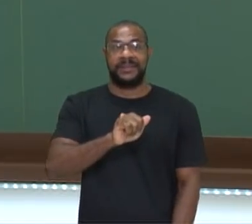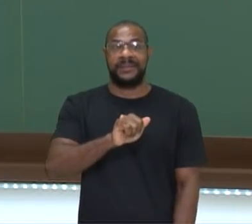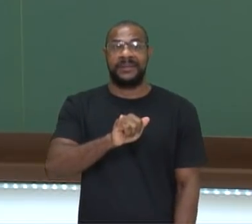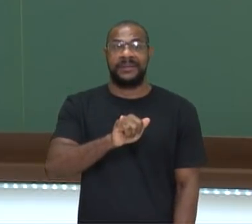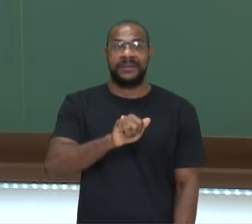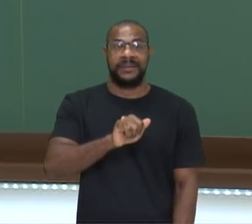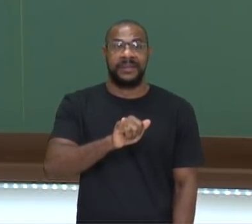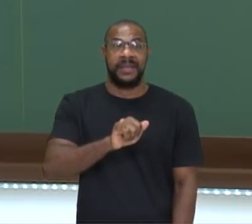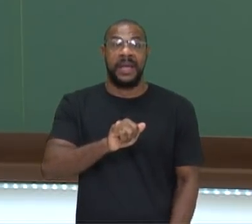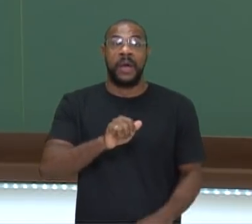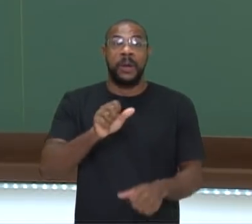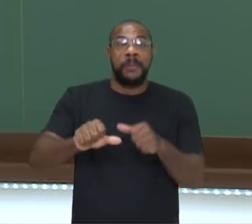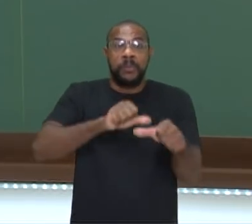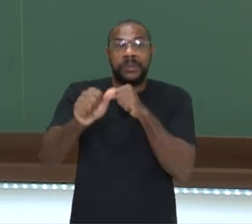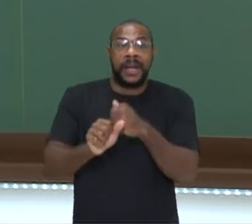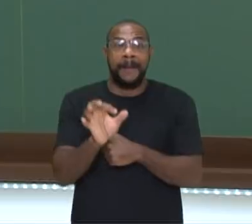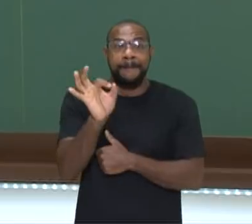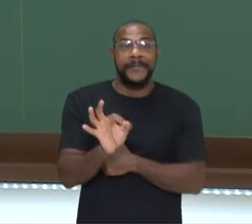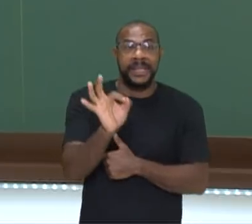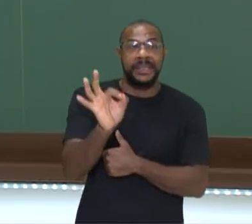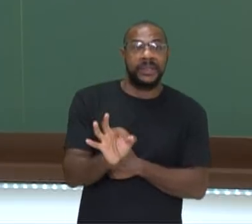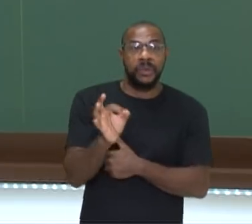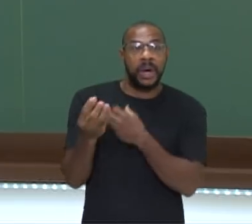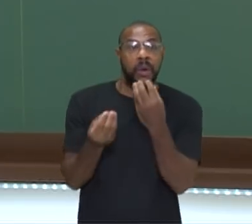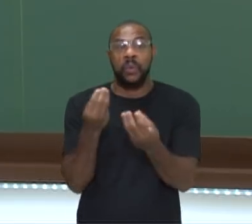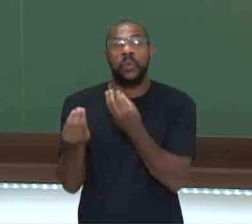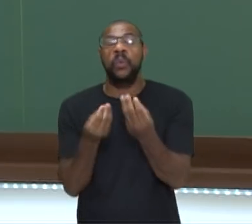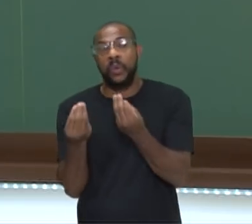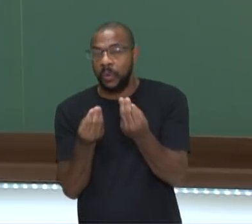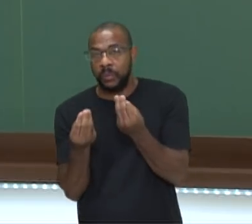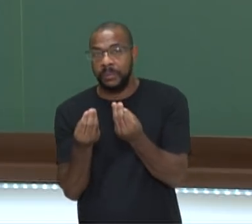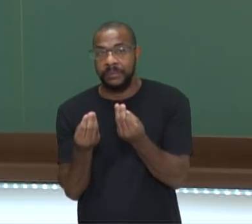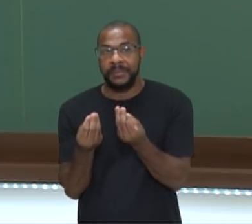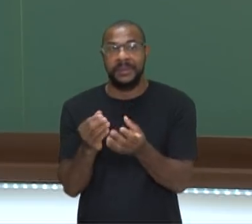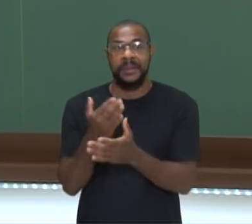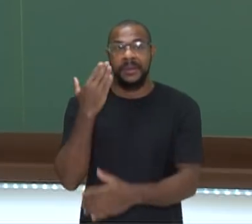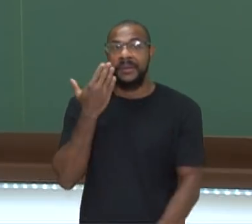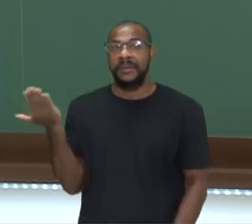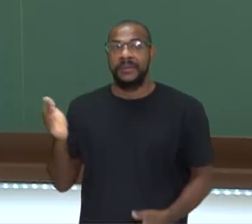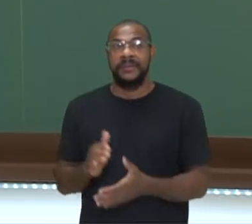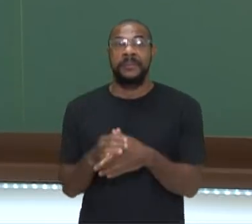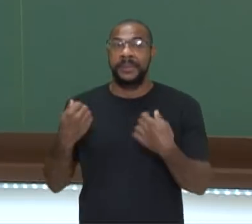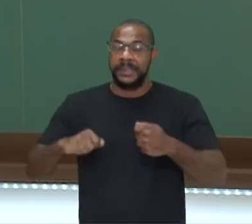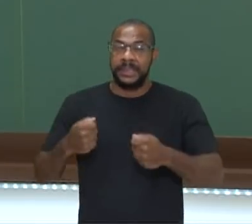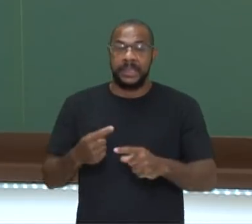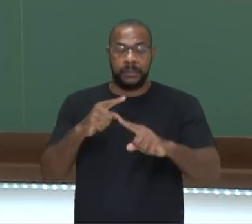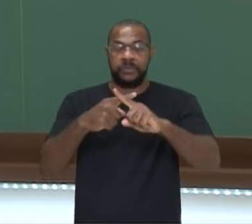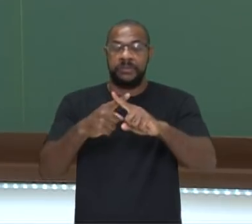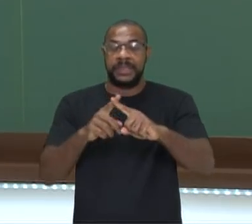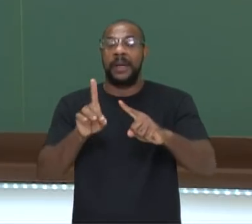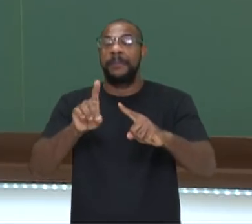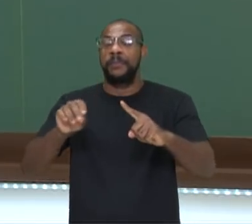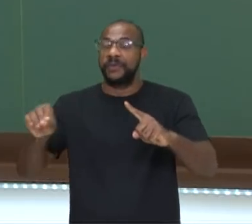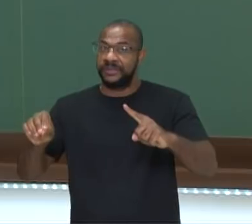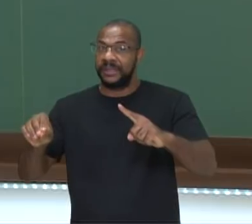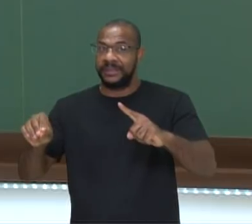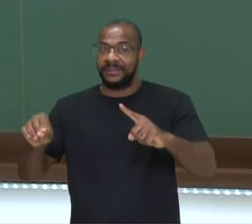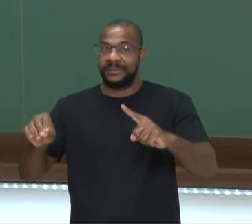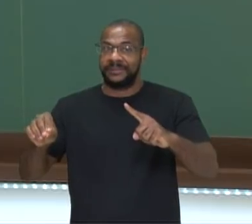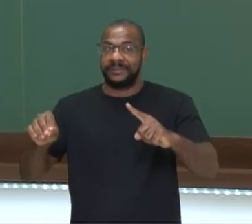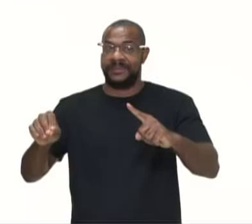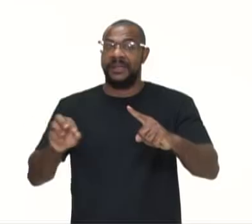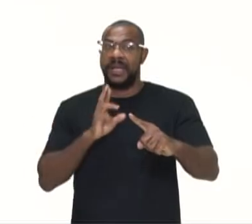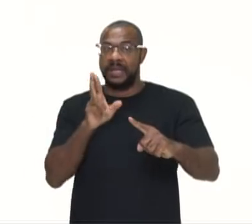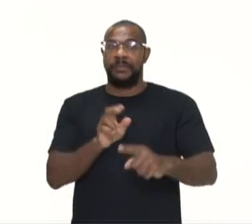forma percentual, que a gente consegue conceber melhor o significado dela, a gente tem que multiplicar por 100. Multiplicando